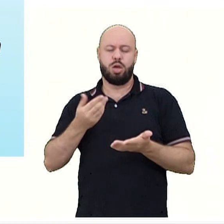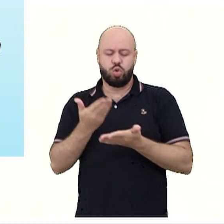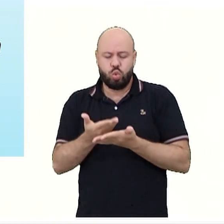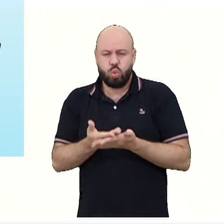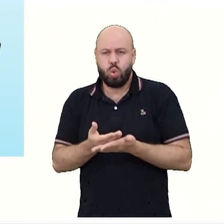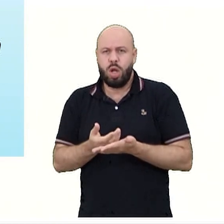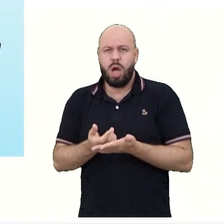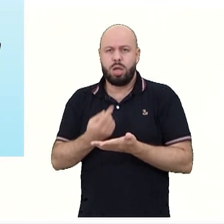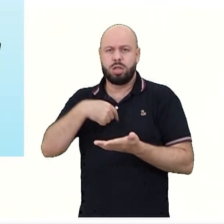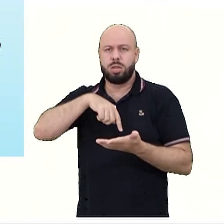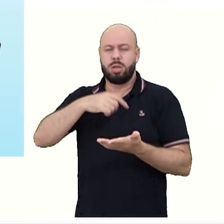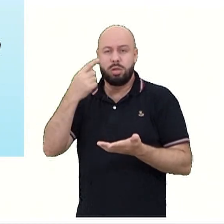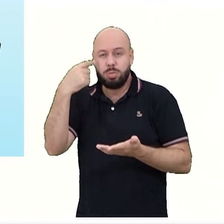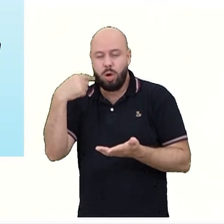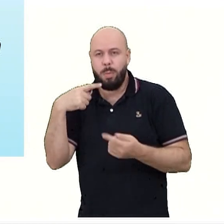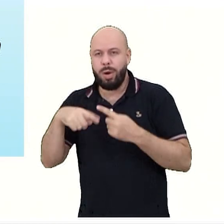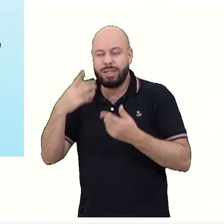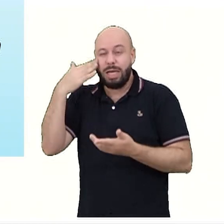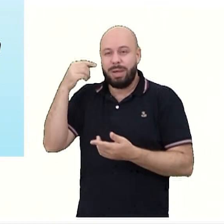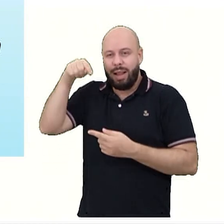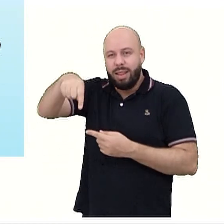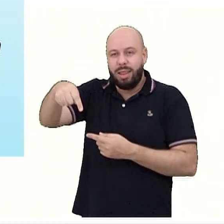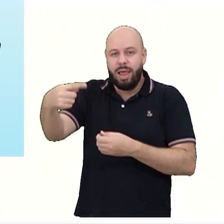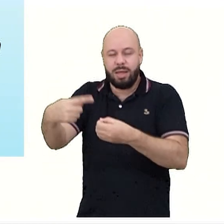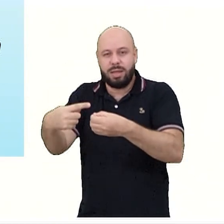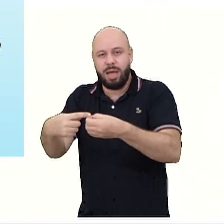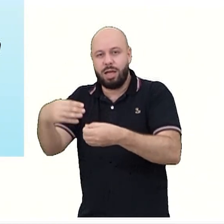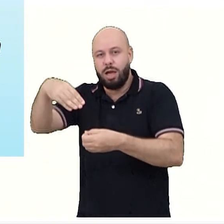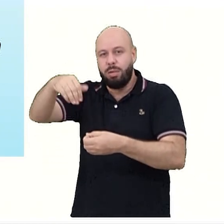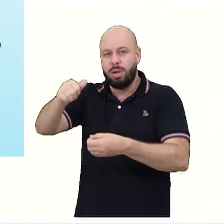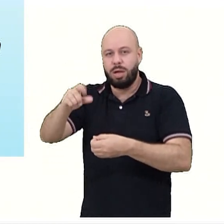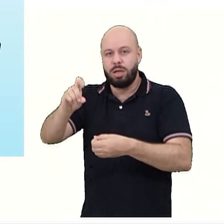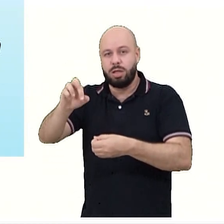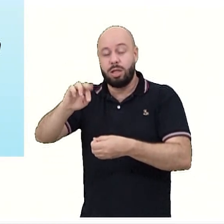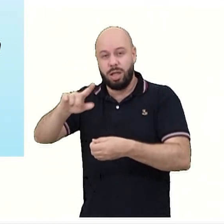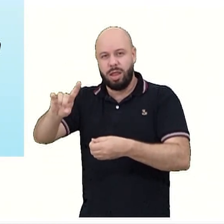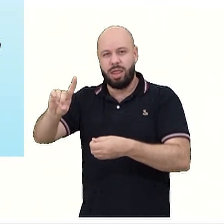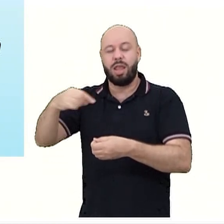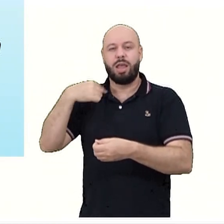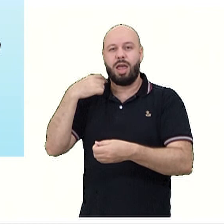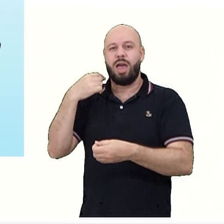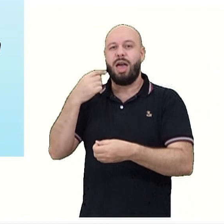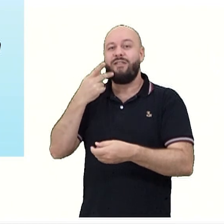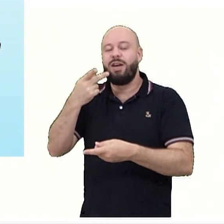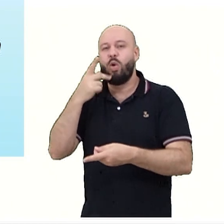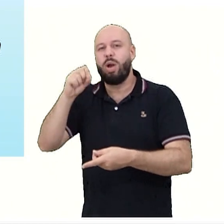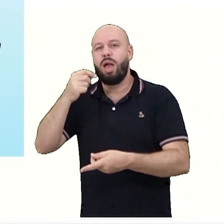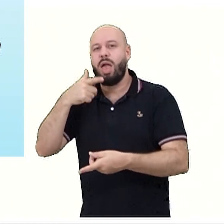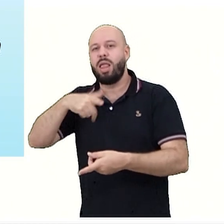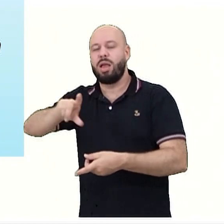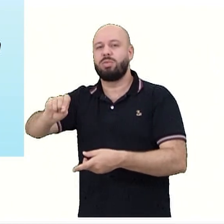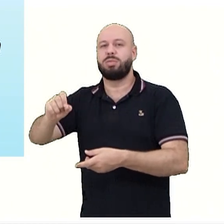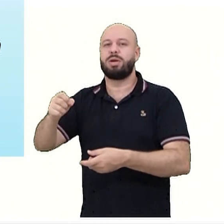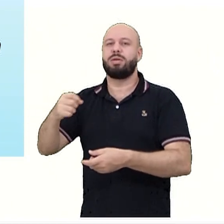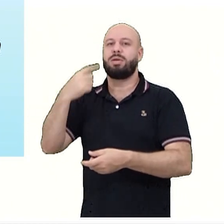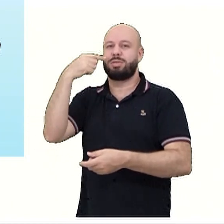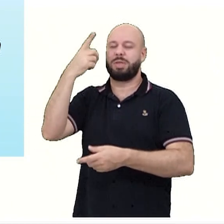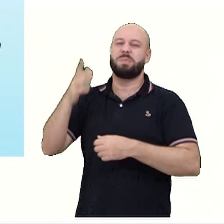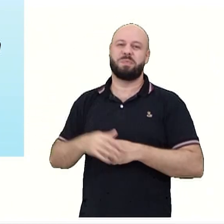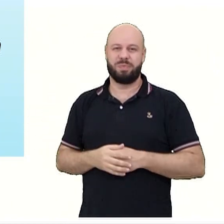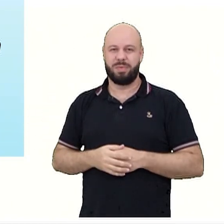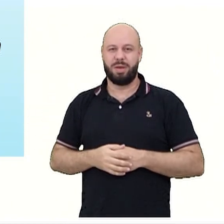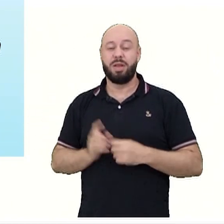morar em Madrid, né? Sabendo que Madrid, a língua principal, a primeira língua é espanhol, então ela necessita. Então, essa é a